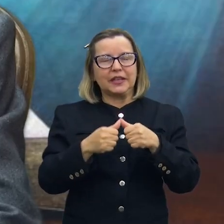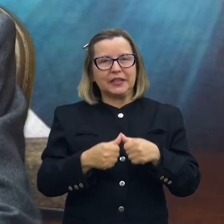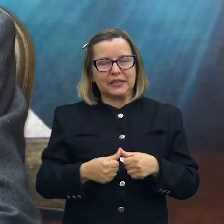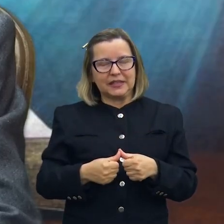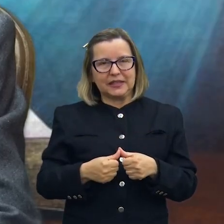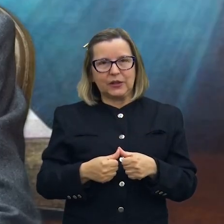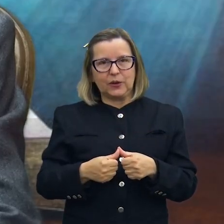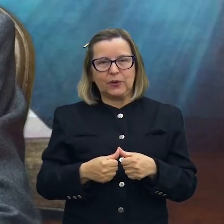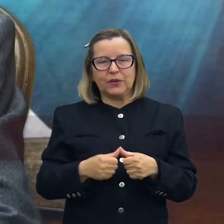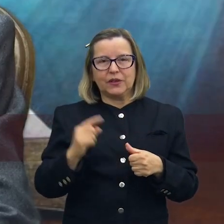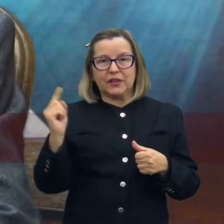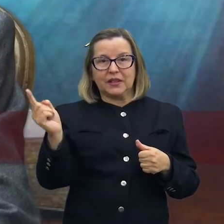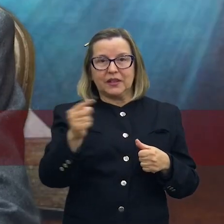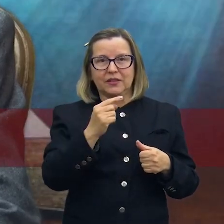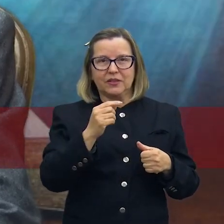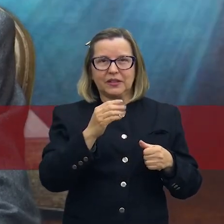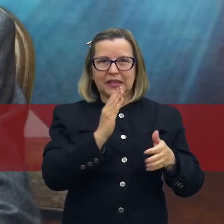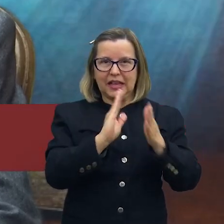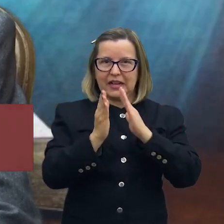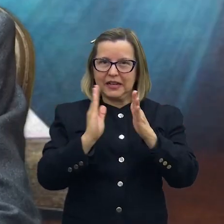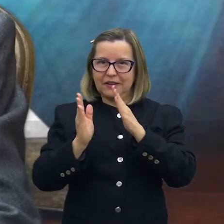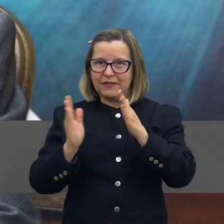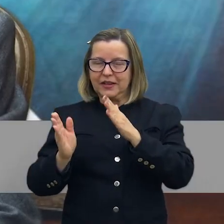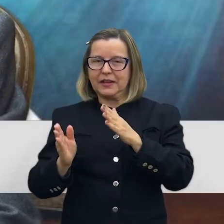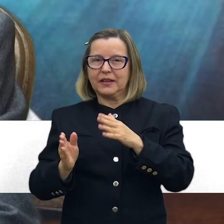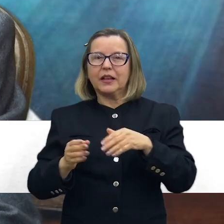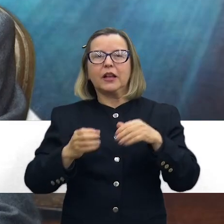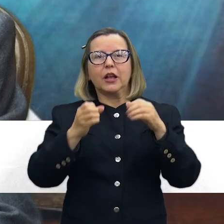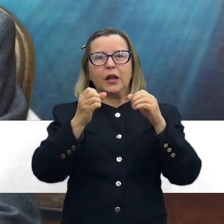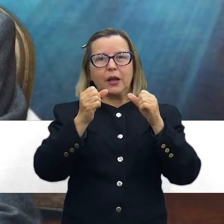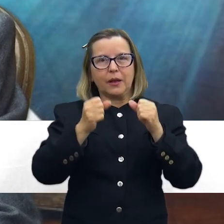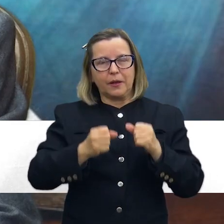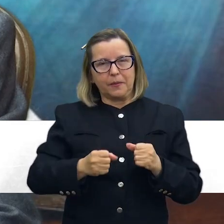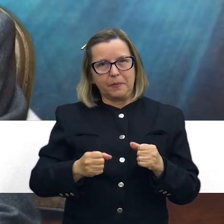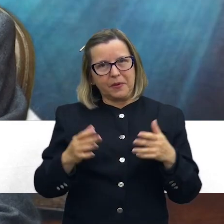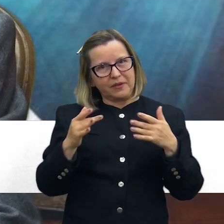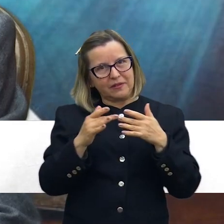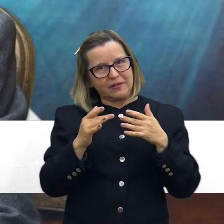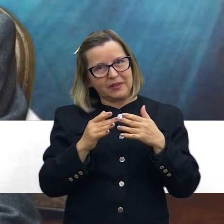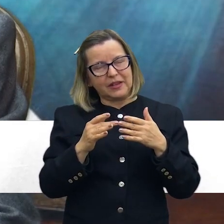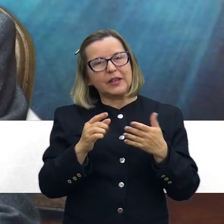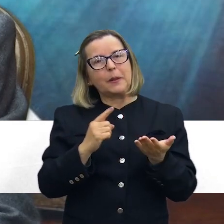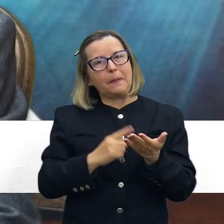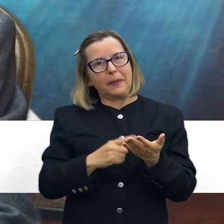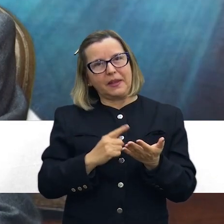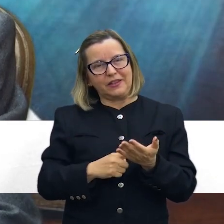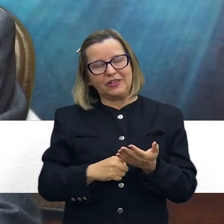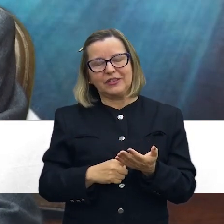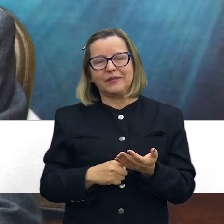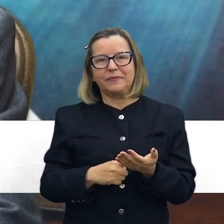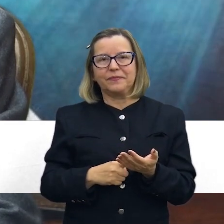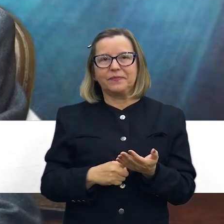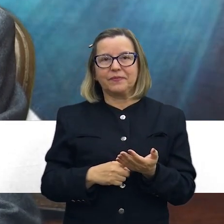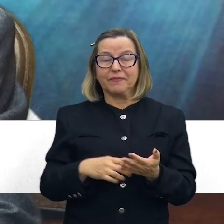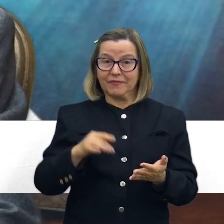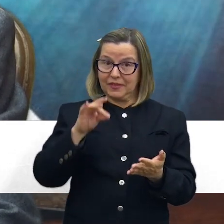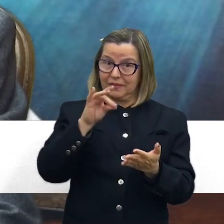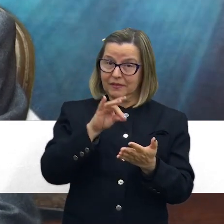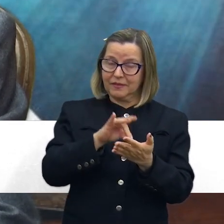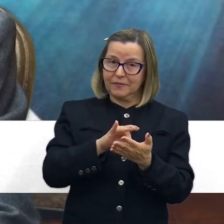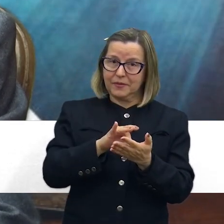disponíveis na nossa livraria. Aqui você pode entrar em contato aqui com o pessoal e fazer o pedido. E